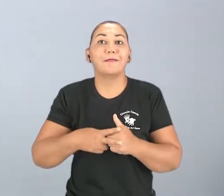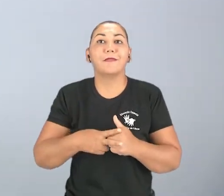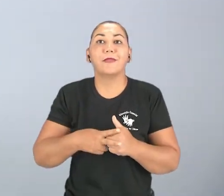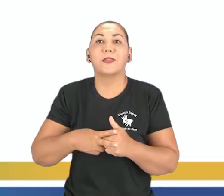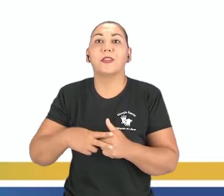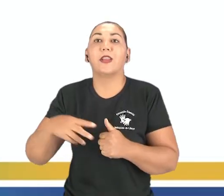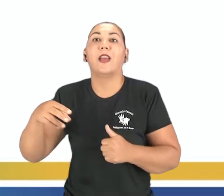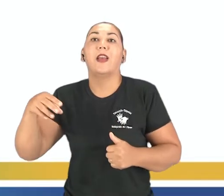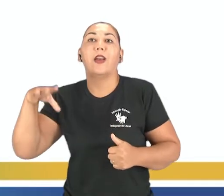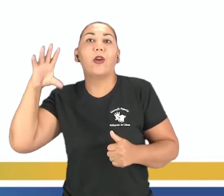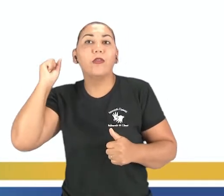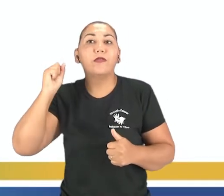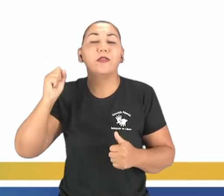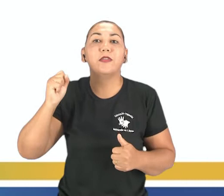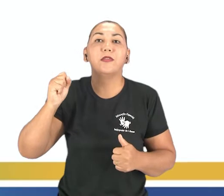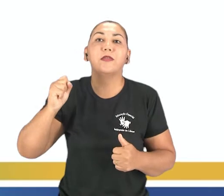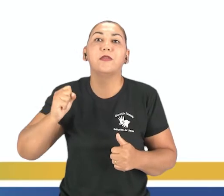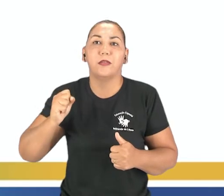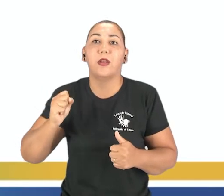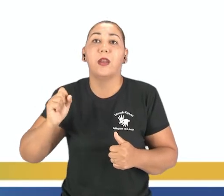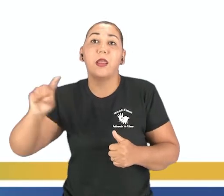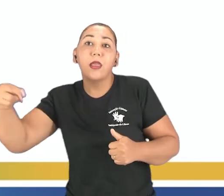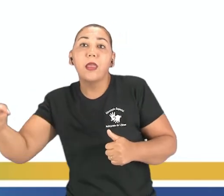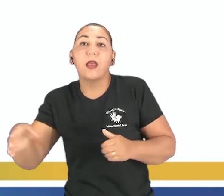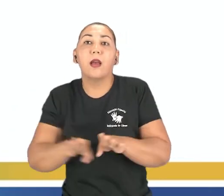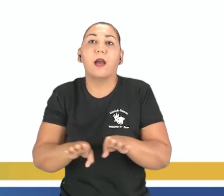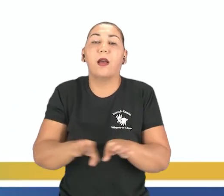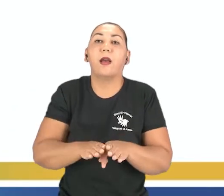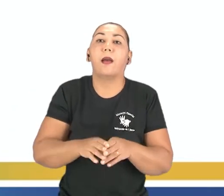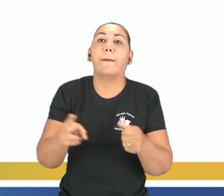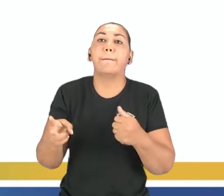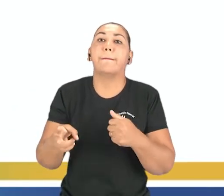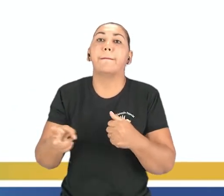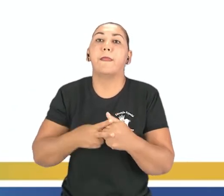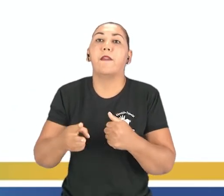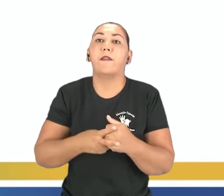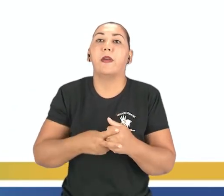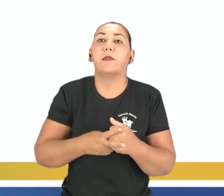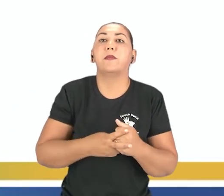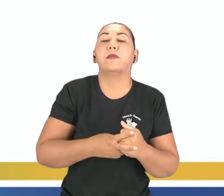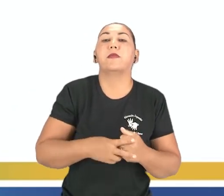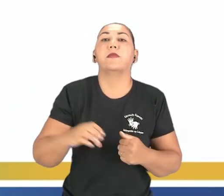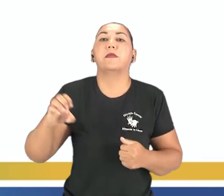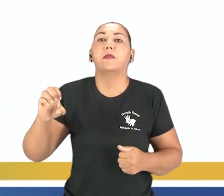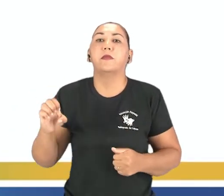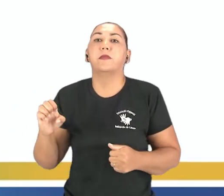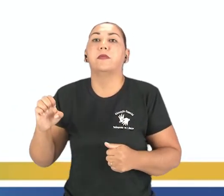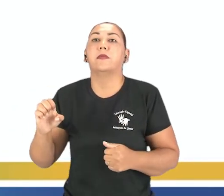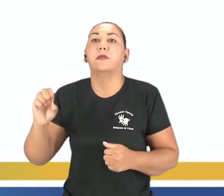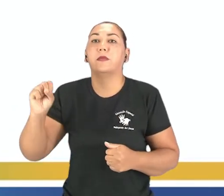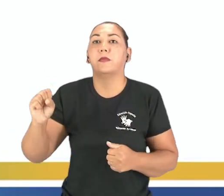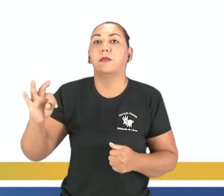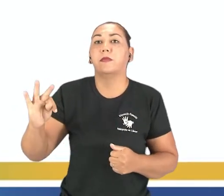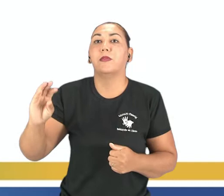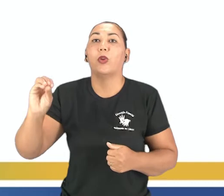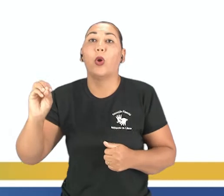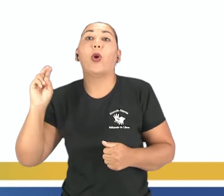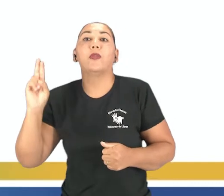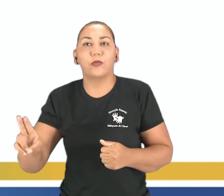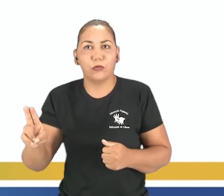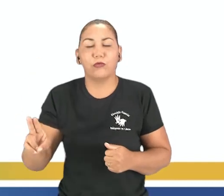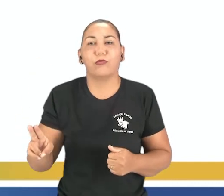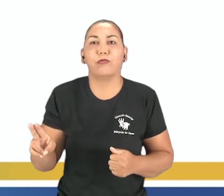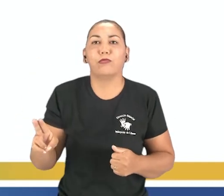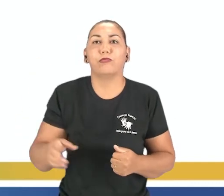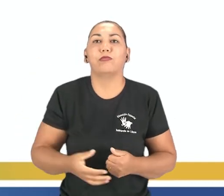ouvirem, e mais na frente eu tenho outro, estou. Vou gritar para todos ouvirem que eu estou sabendo o desfecho do livro. Não, gente, não conta, não dá spoiler,